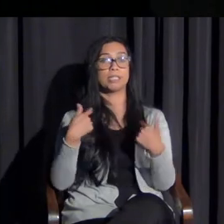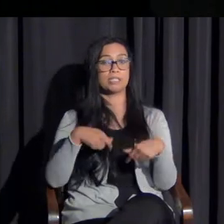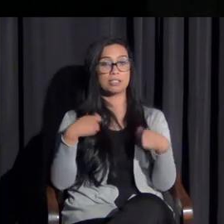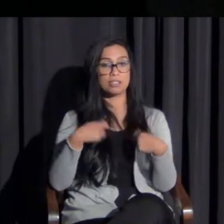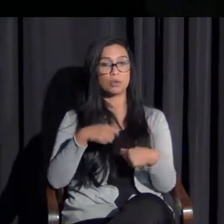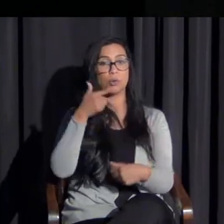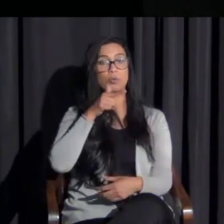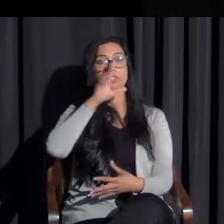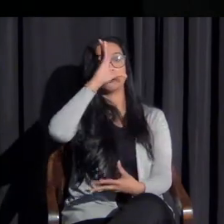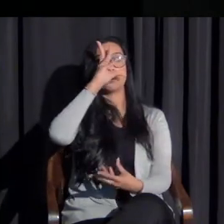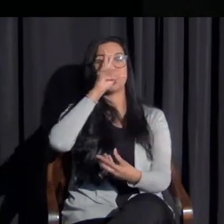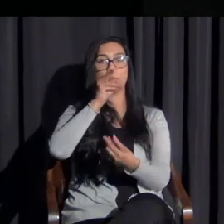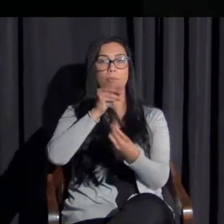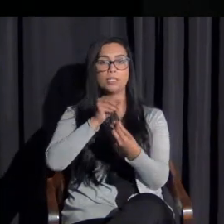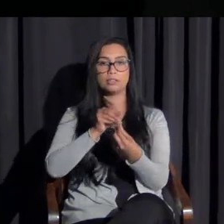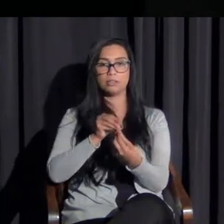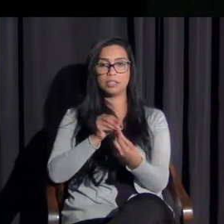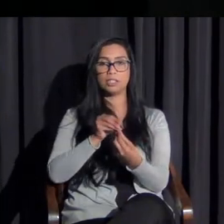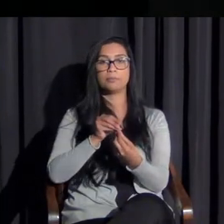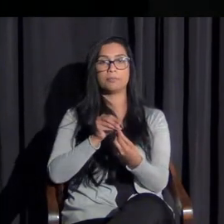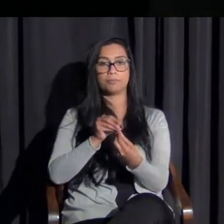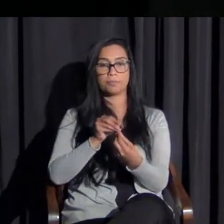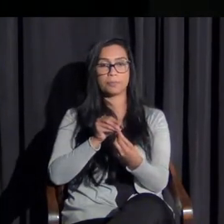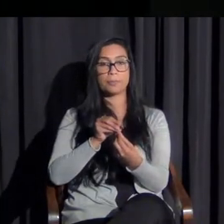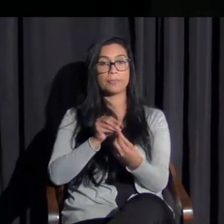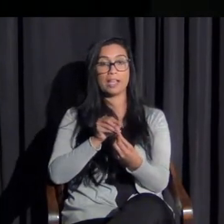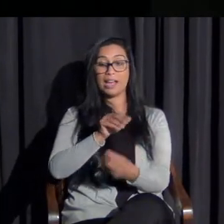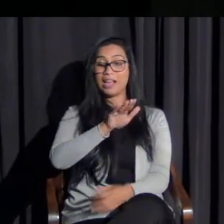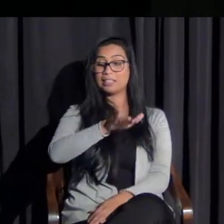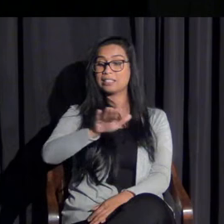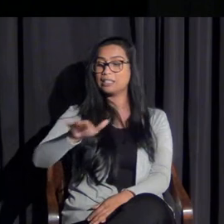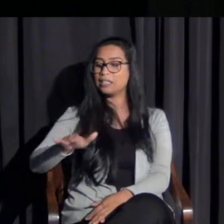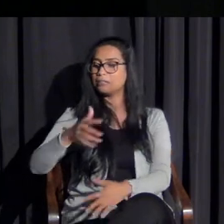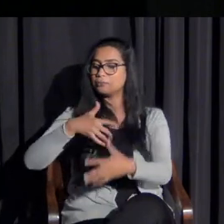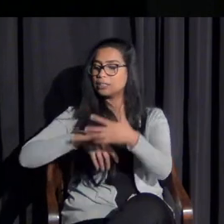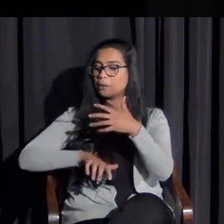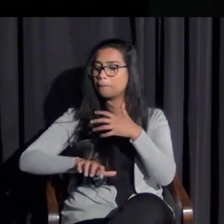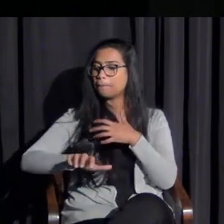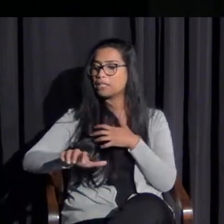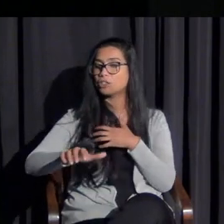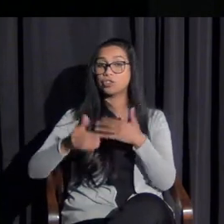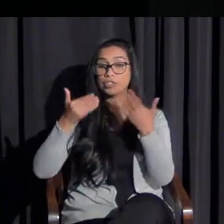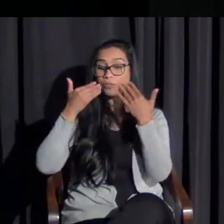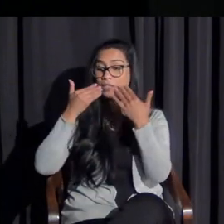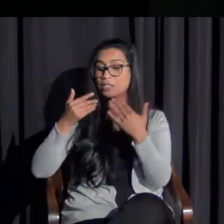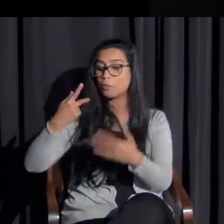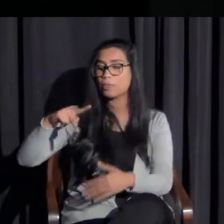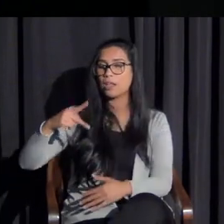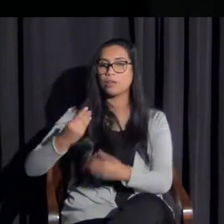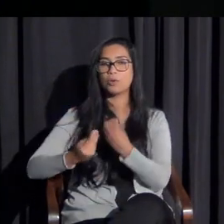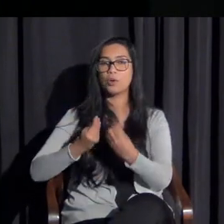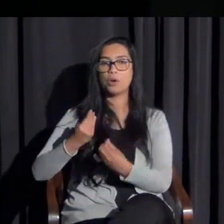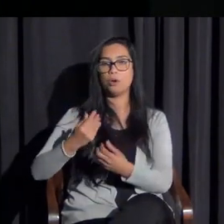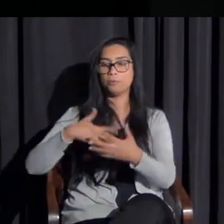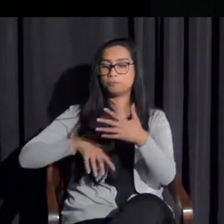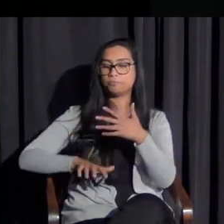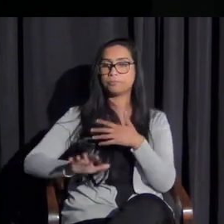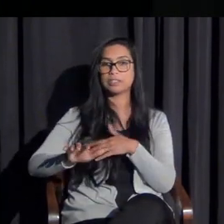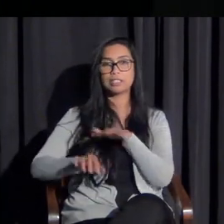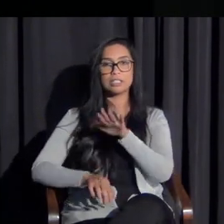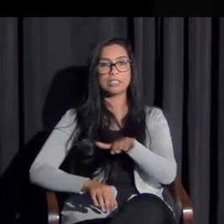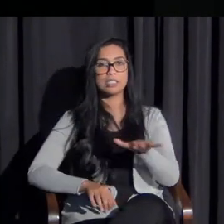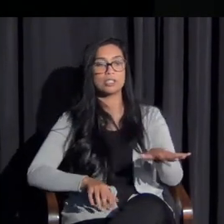entendermos o ponto de vista ou os pontos de vista das crianças? As crianças das ocupações, as